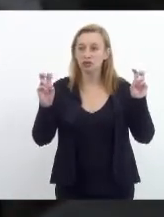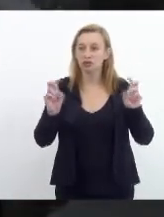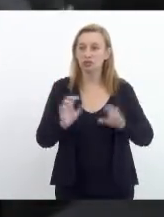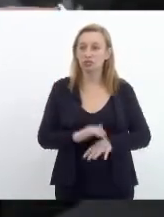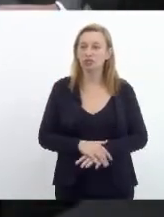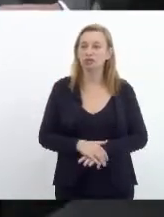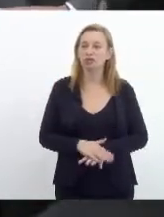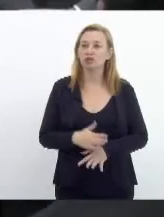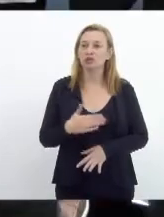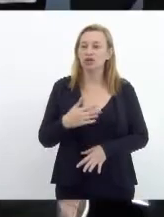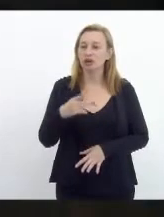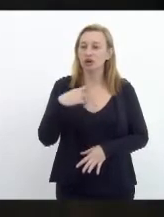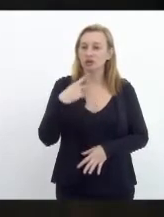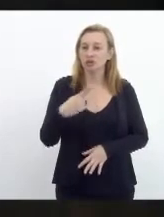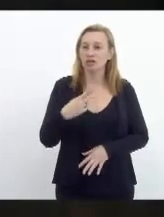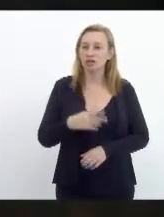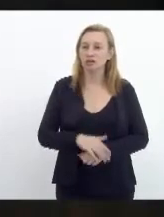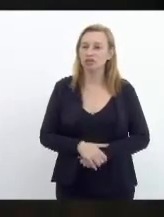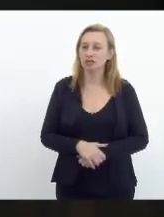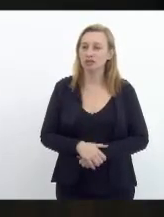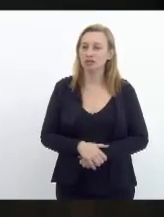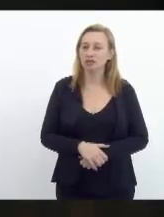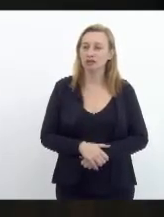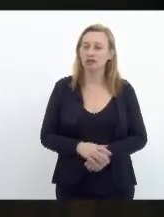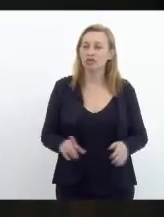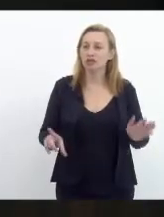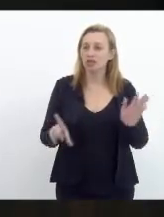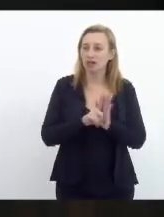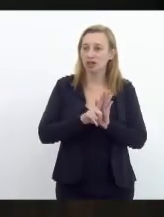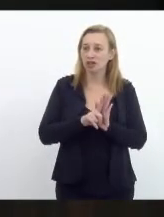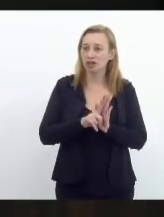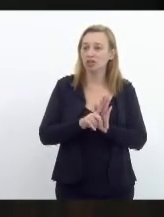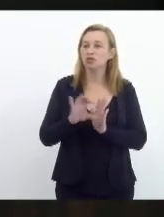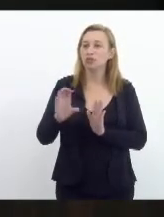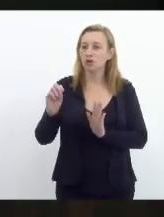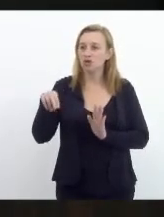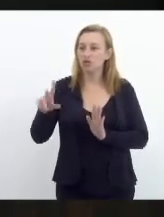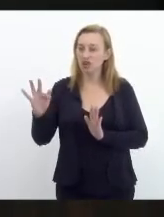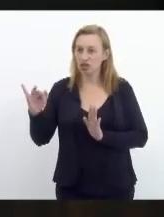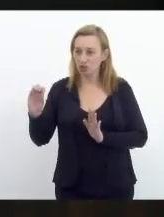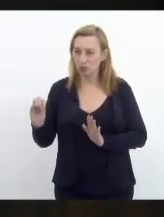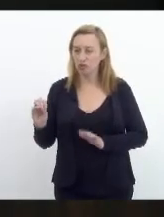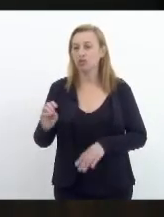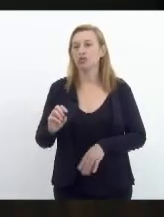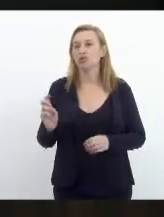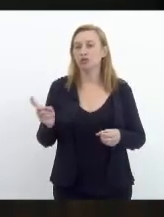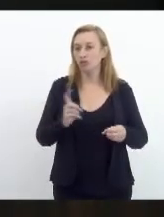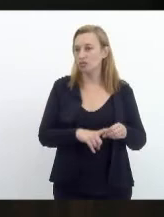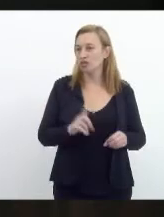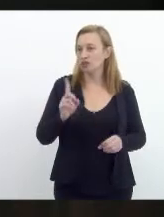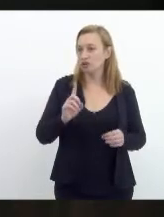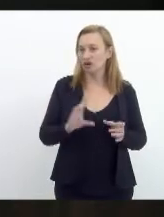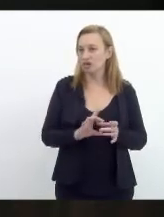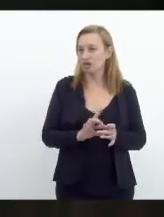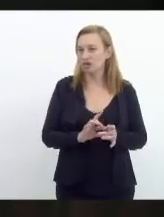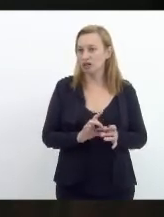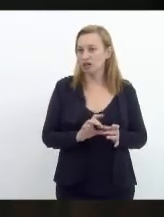É o parecer. Condiciona a entrada em vigor da lei ao convênio. Não é